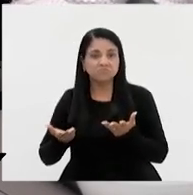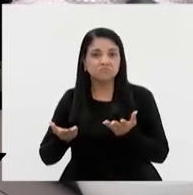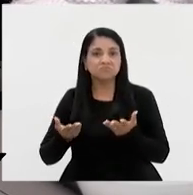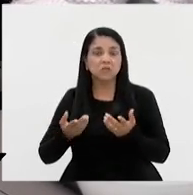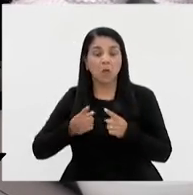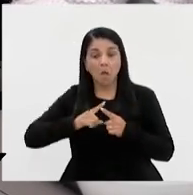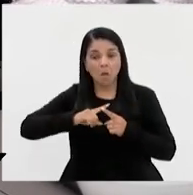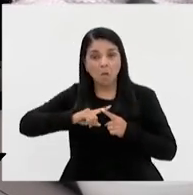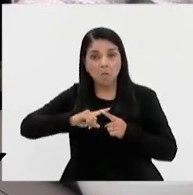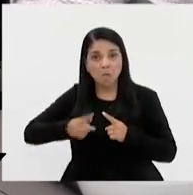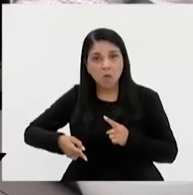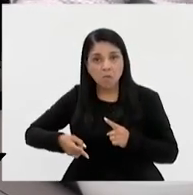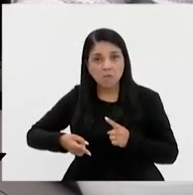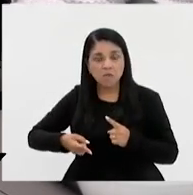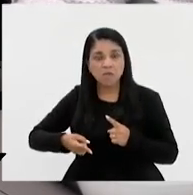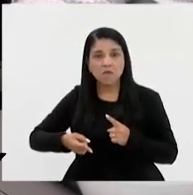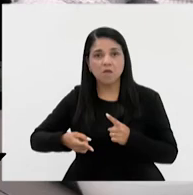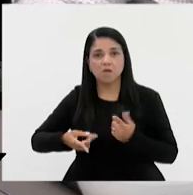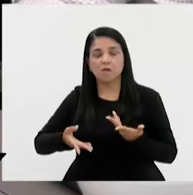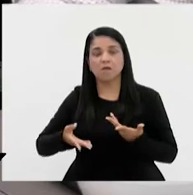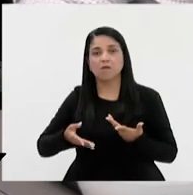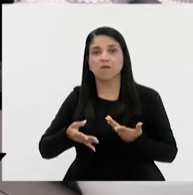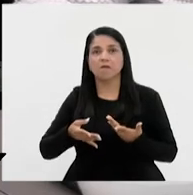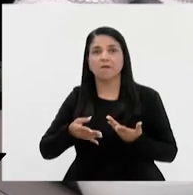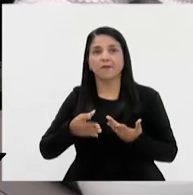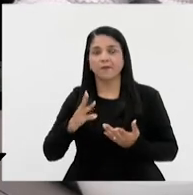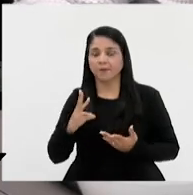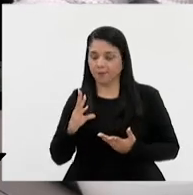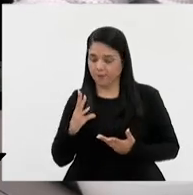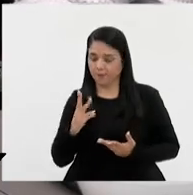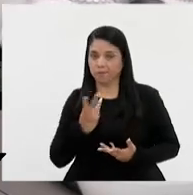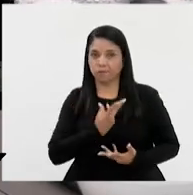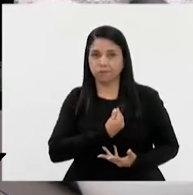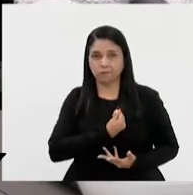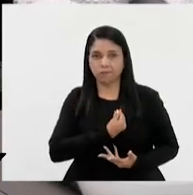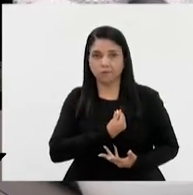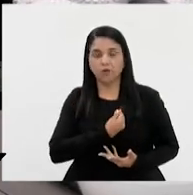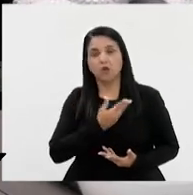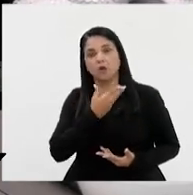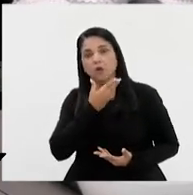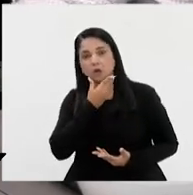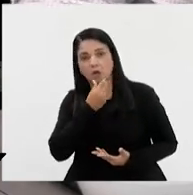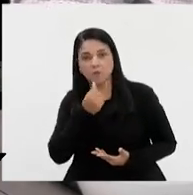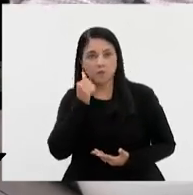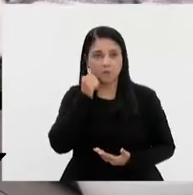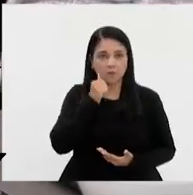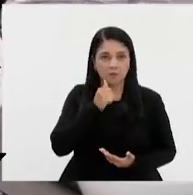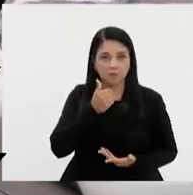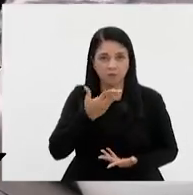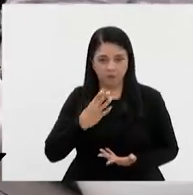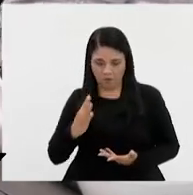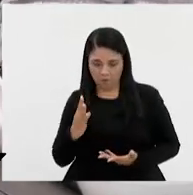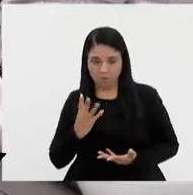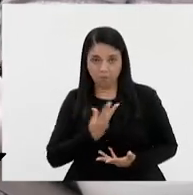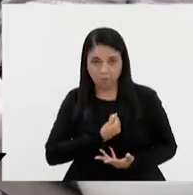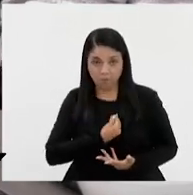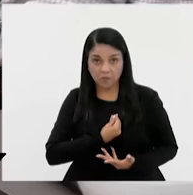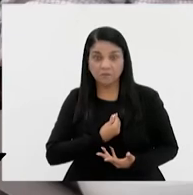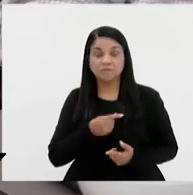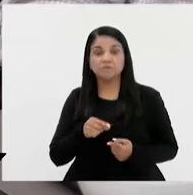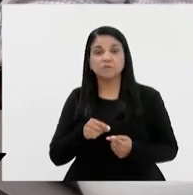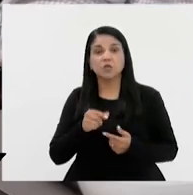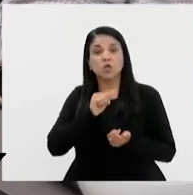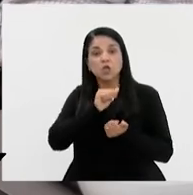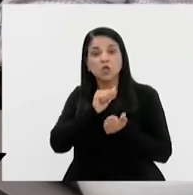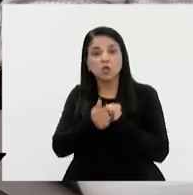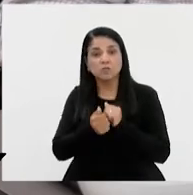proibir um transgênero masculino, feminino, de competir num esporte, por exemplo,